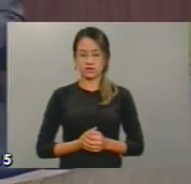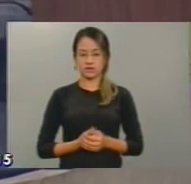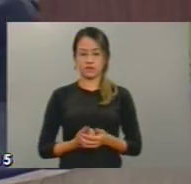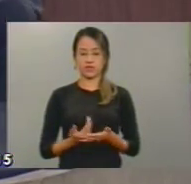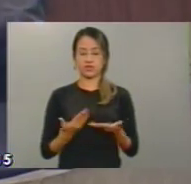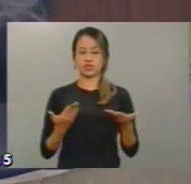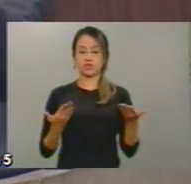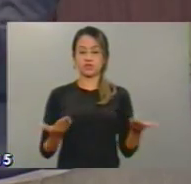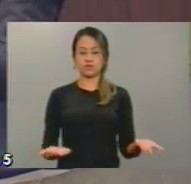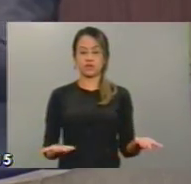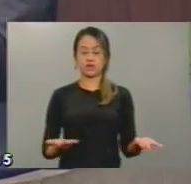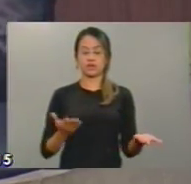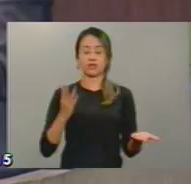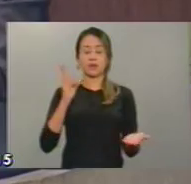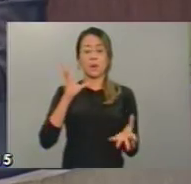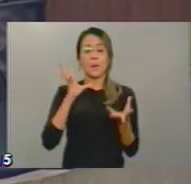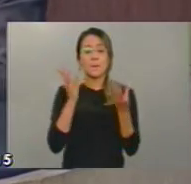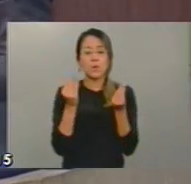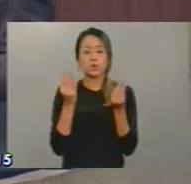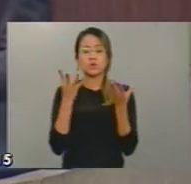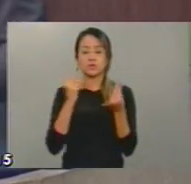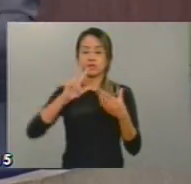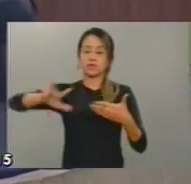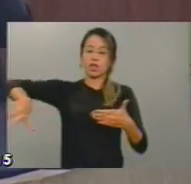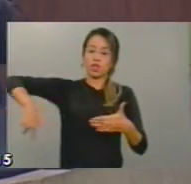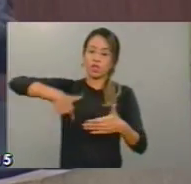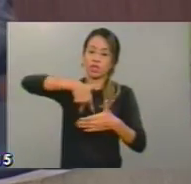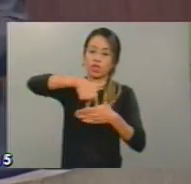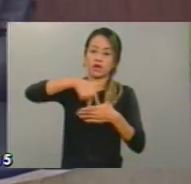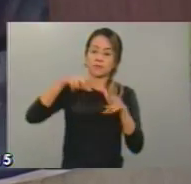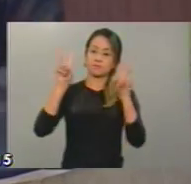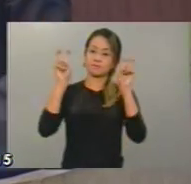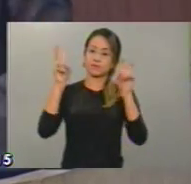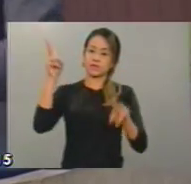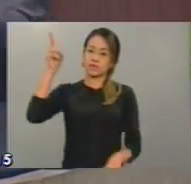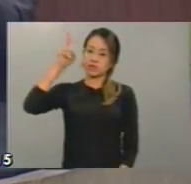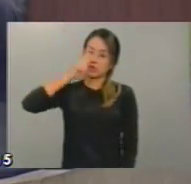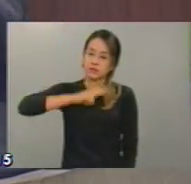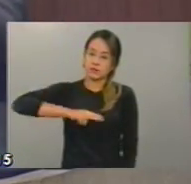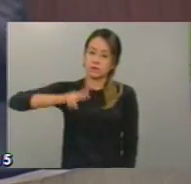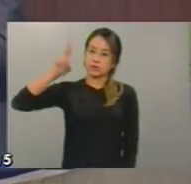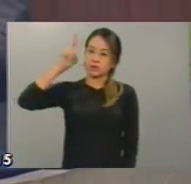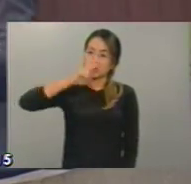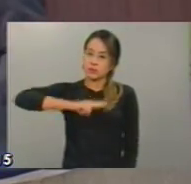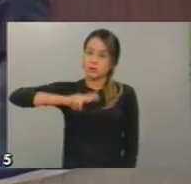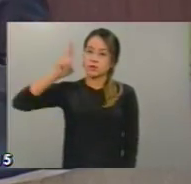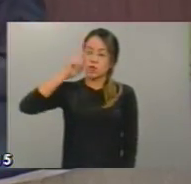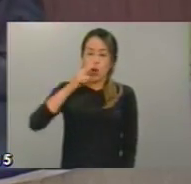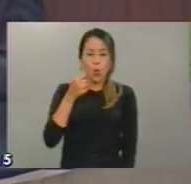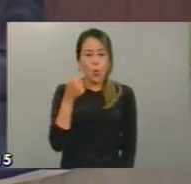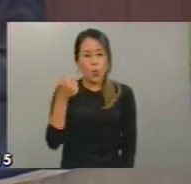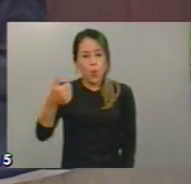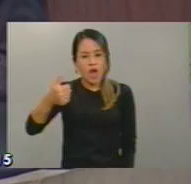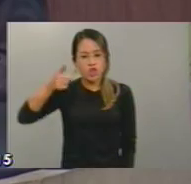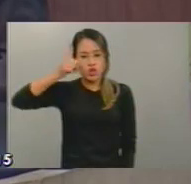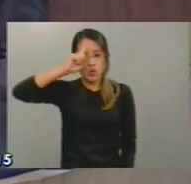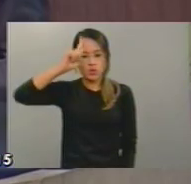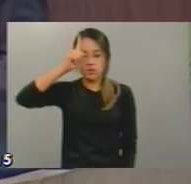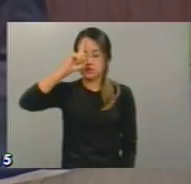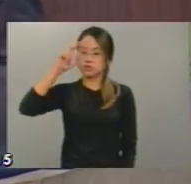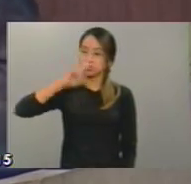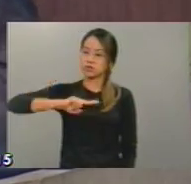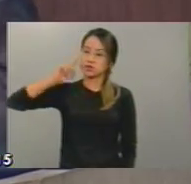quantas vezes eu ocupei esta tribuna, quantos relatórios, tomamos